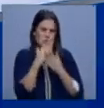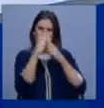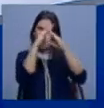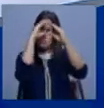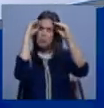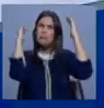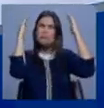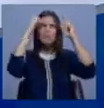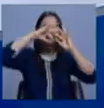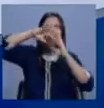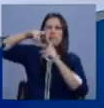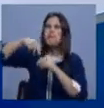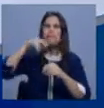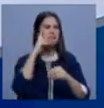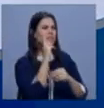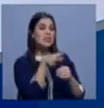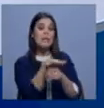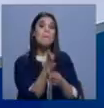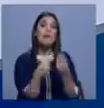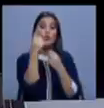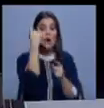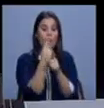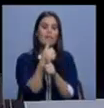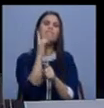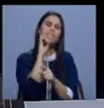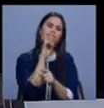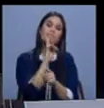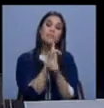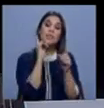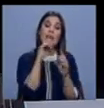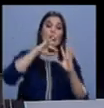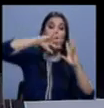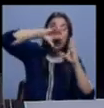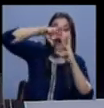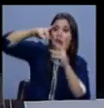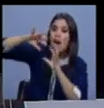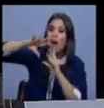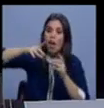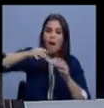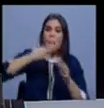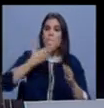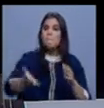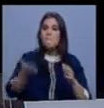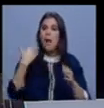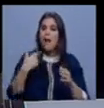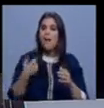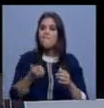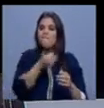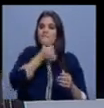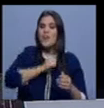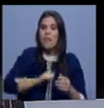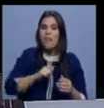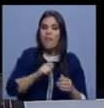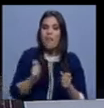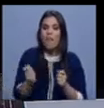sobre como é que é feita a... e um pormenor interessante. Estes planetas orbitam gigantes vermelhas, que esse é o ponto essencial. Gigantes vermelhas.